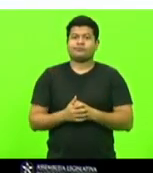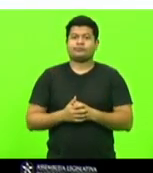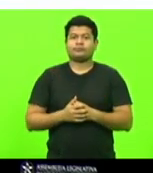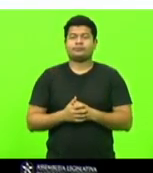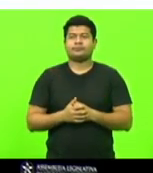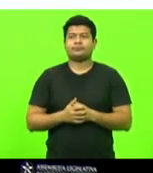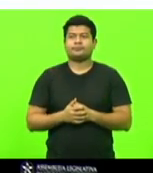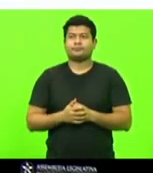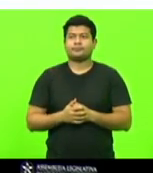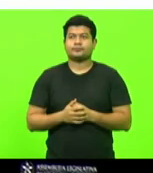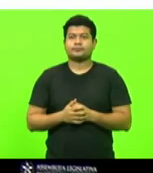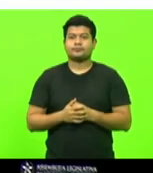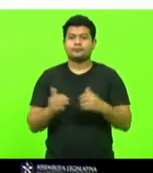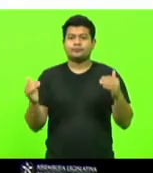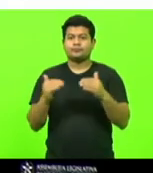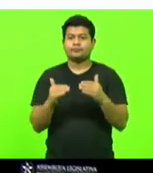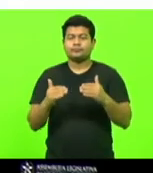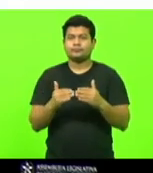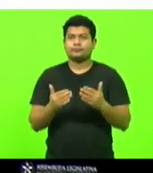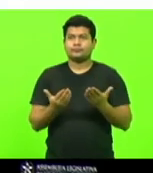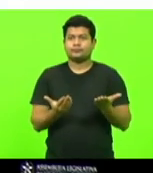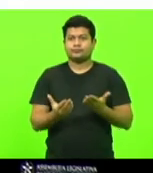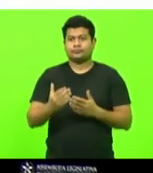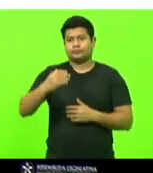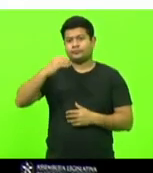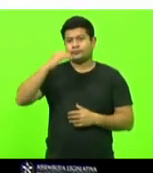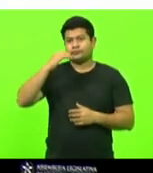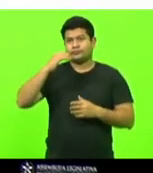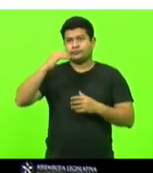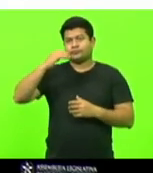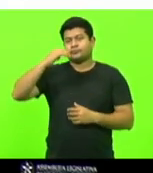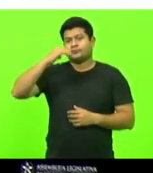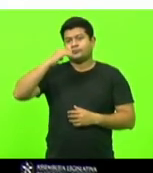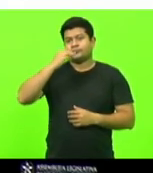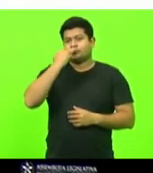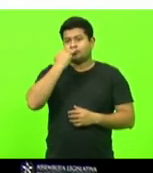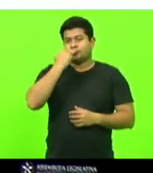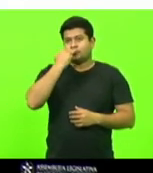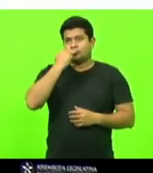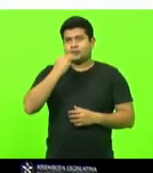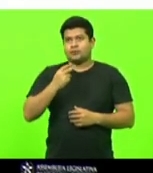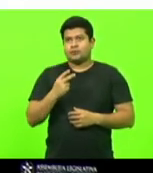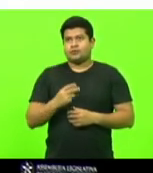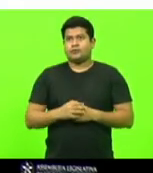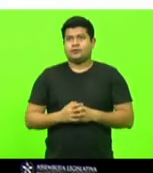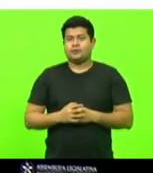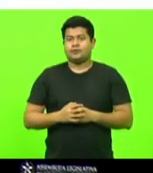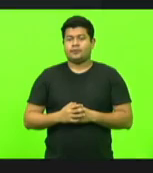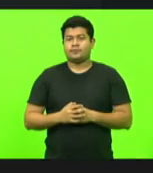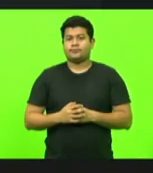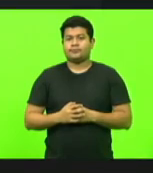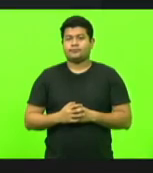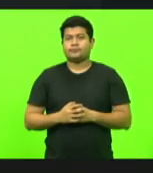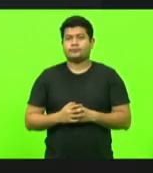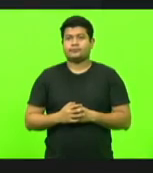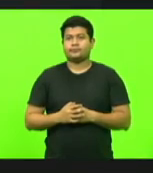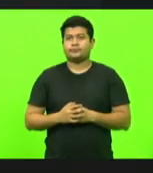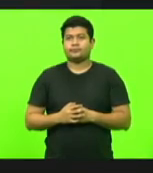com a consonância do deputado Moacir Sopelsa as duas atas passadas.